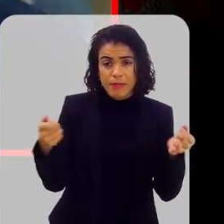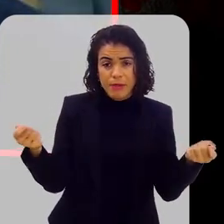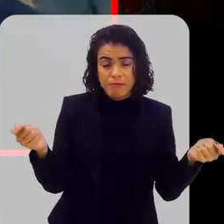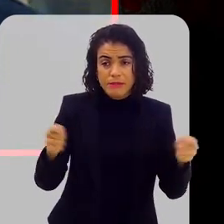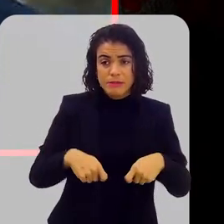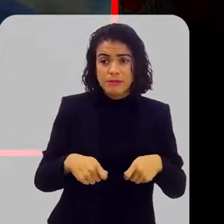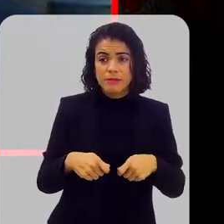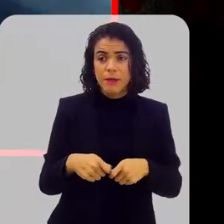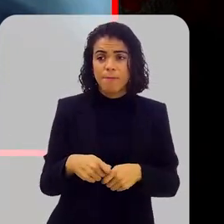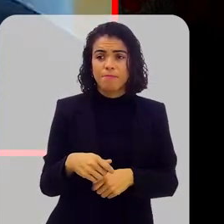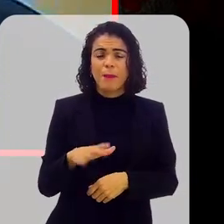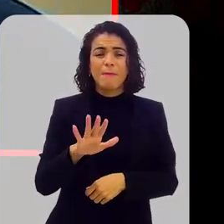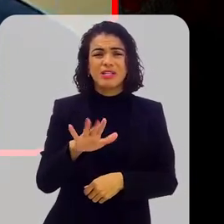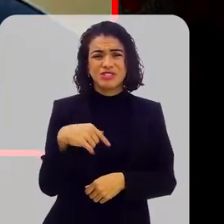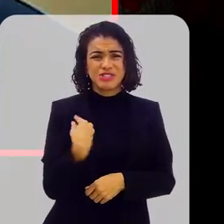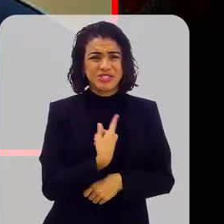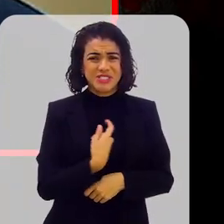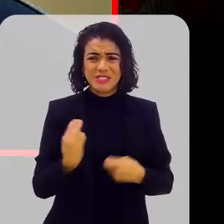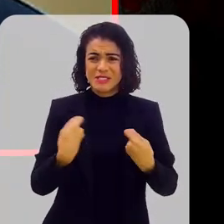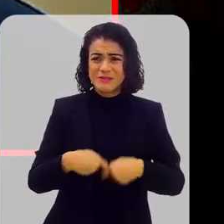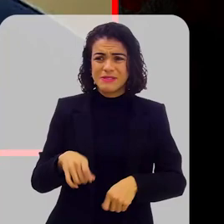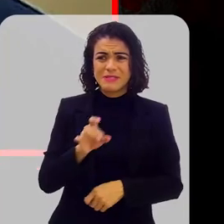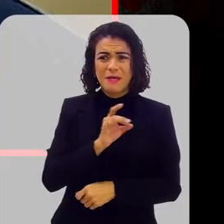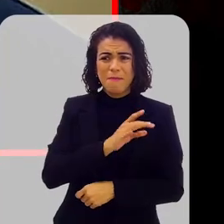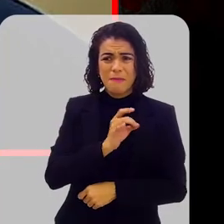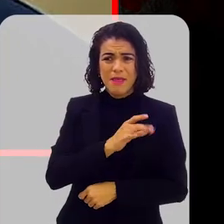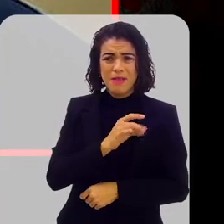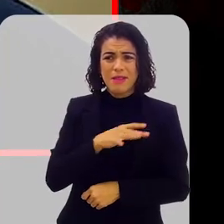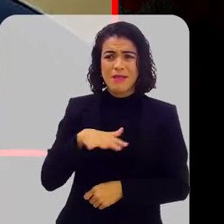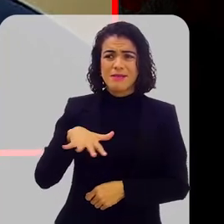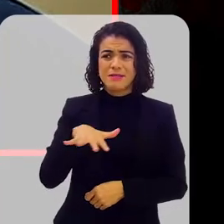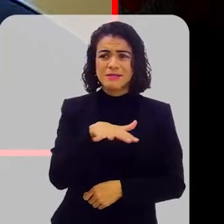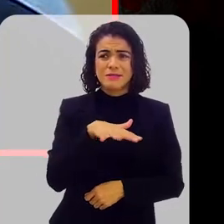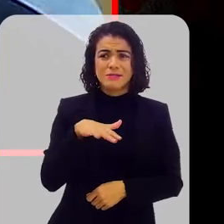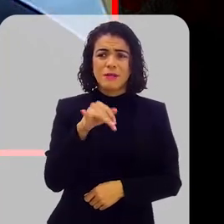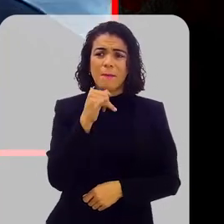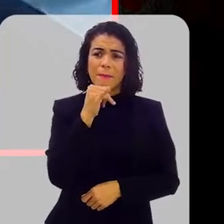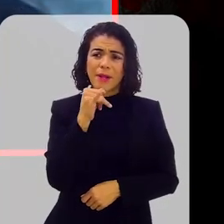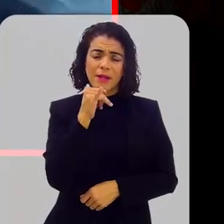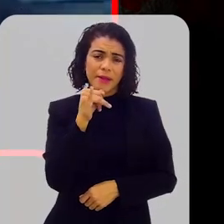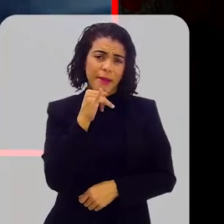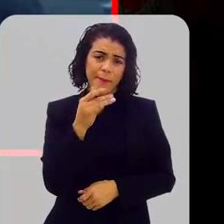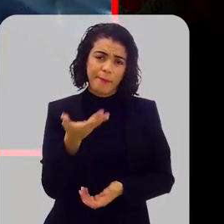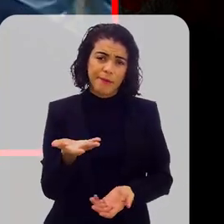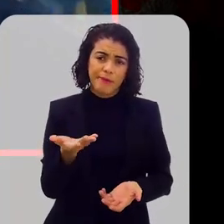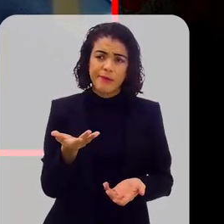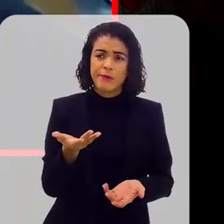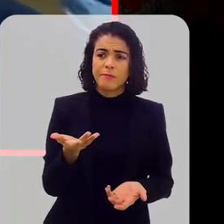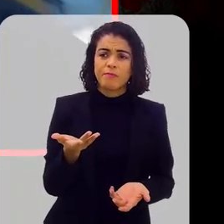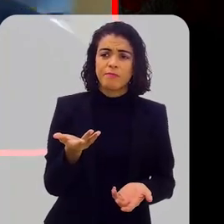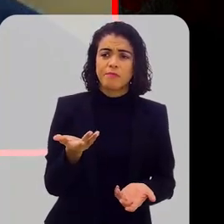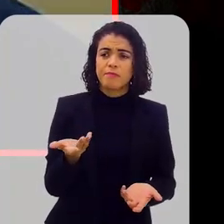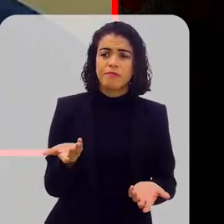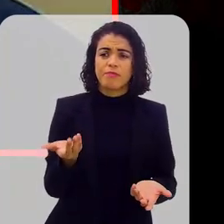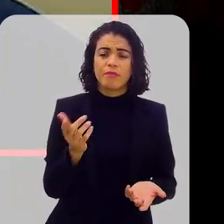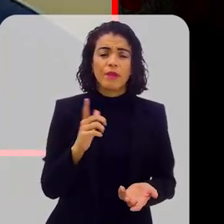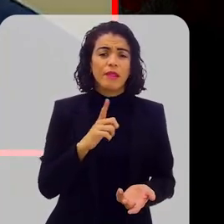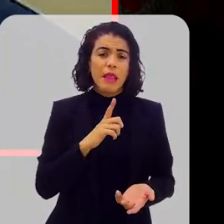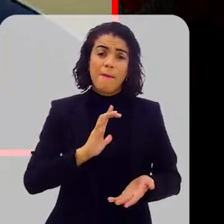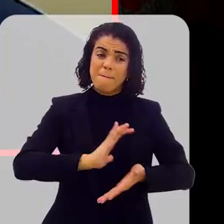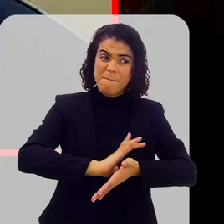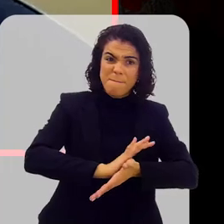pessoas. Mas a gente não tem que ter medo do exame. Existem questões culturais envolvidas